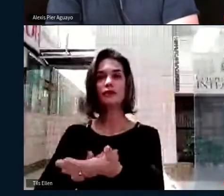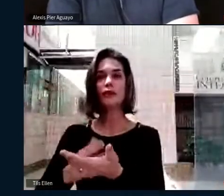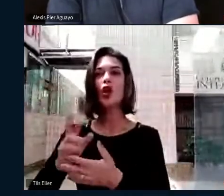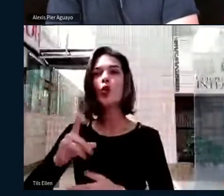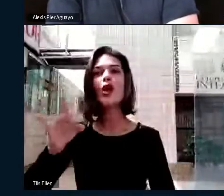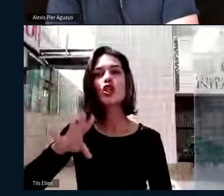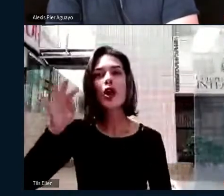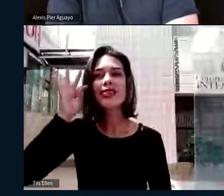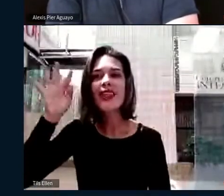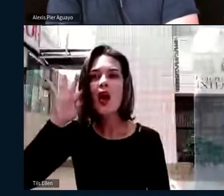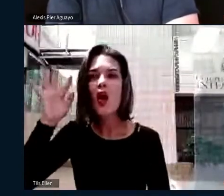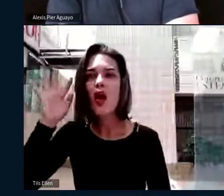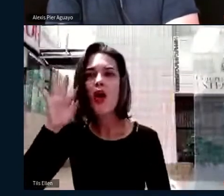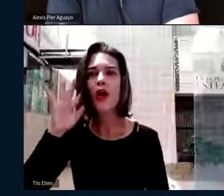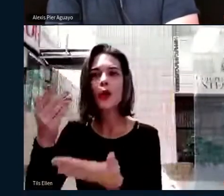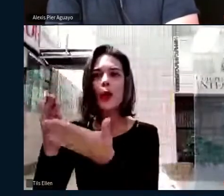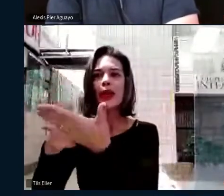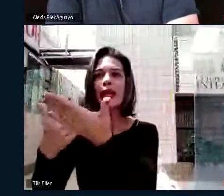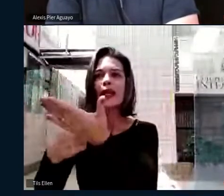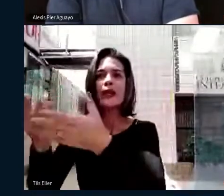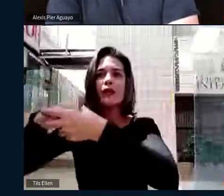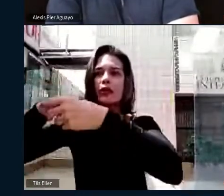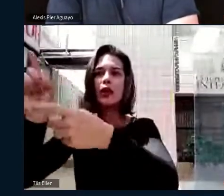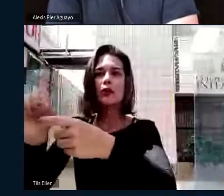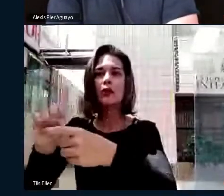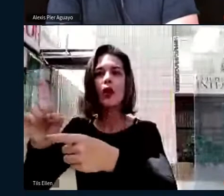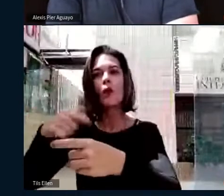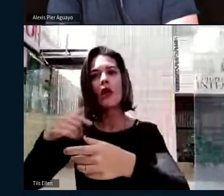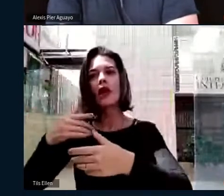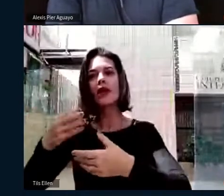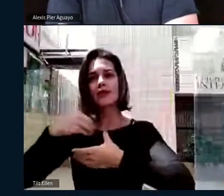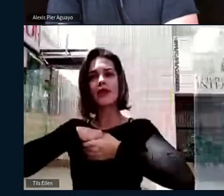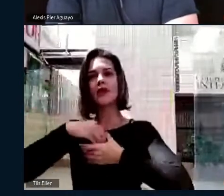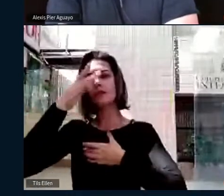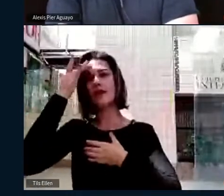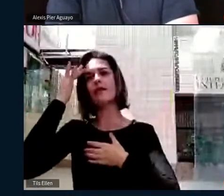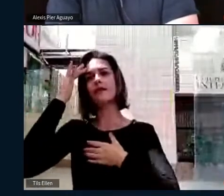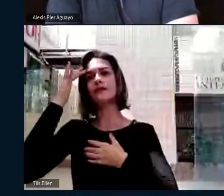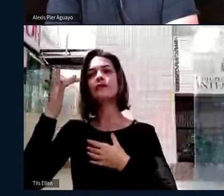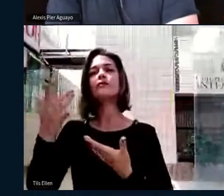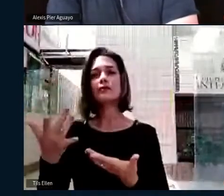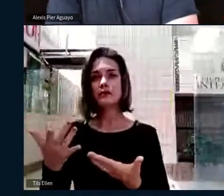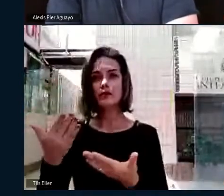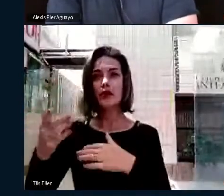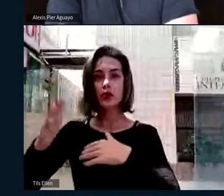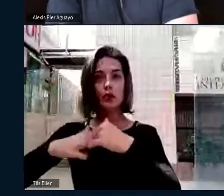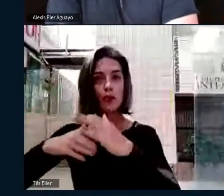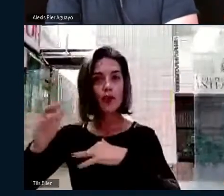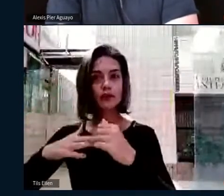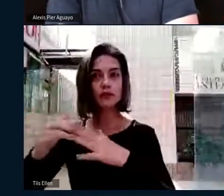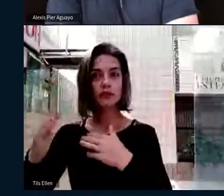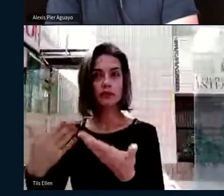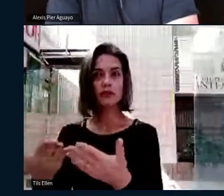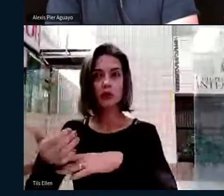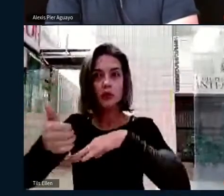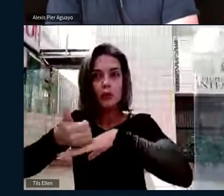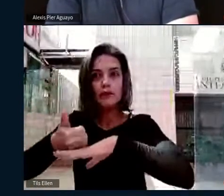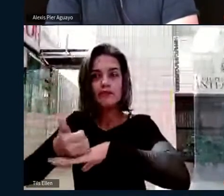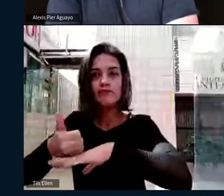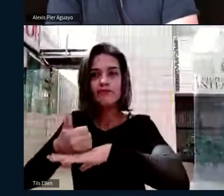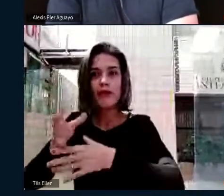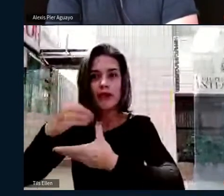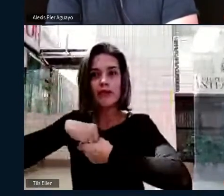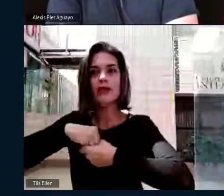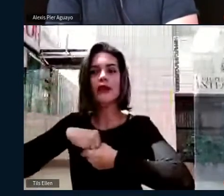teórico bibliográfico, ele está no corpo de quem trabalha, né? Está na memória de quem trabalha. Então, eu acho que isso é um ganho também